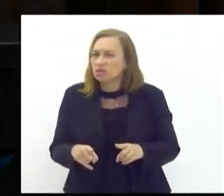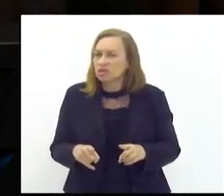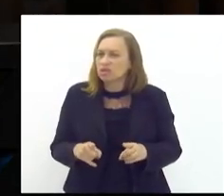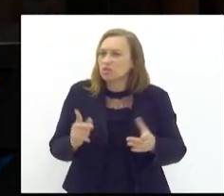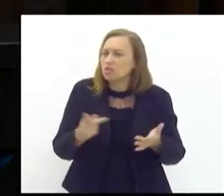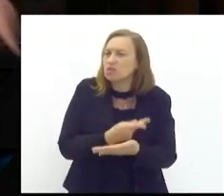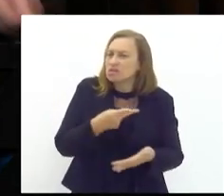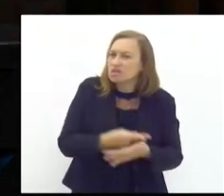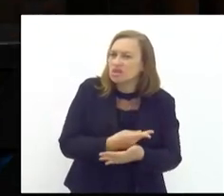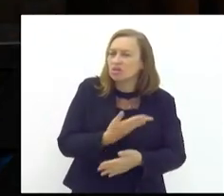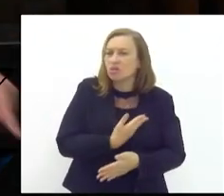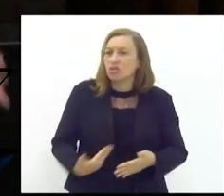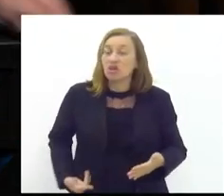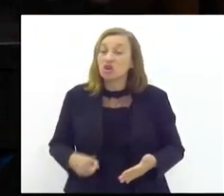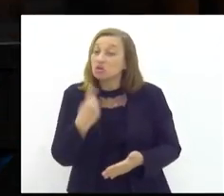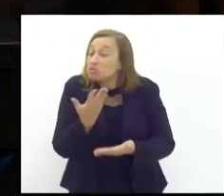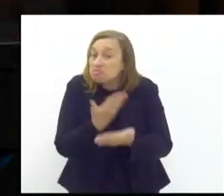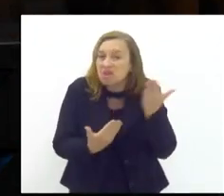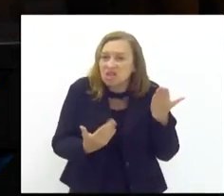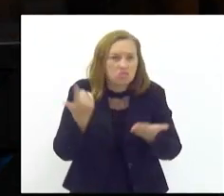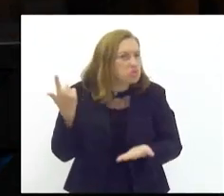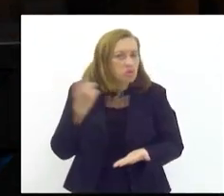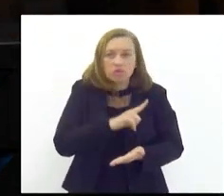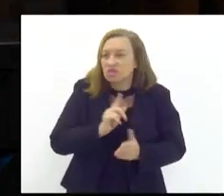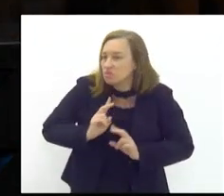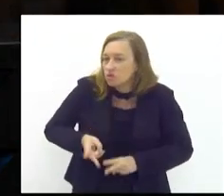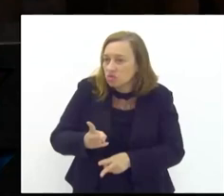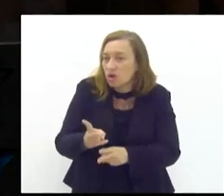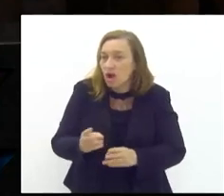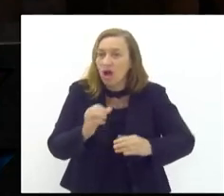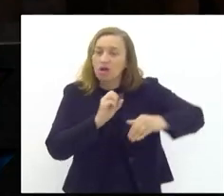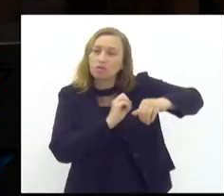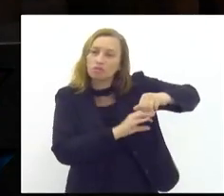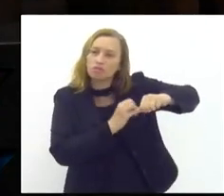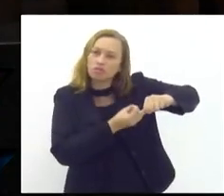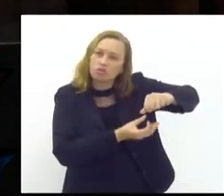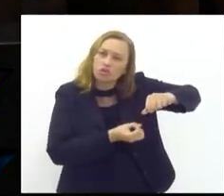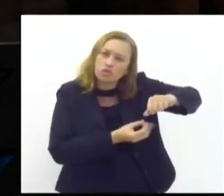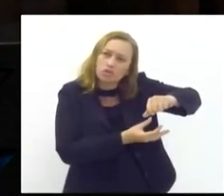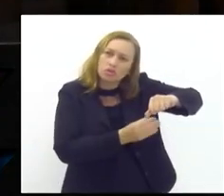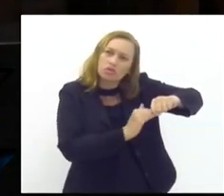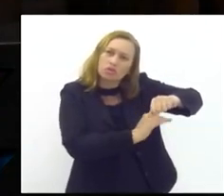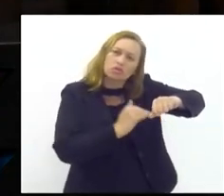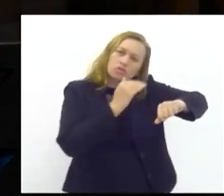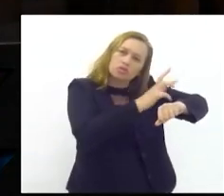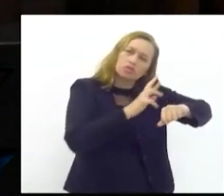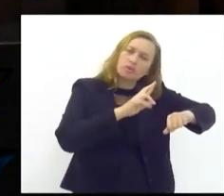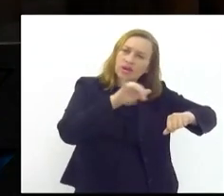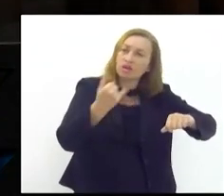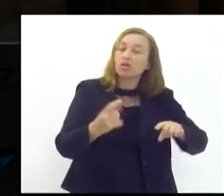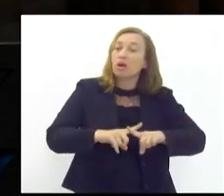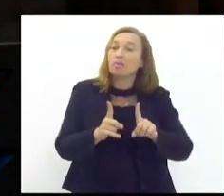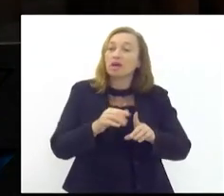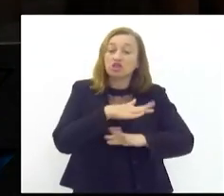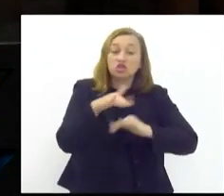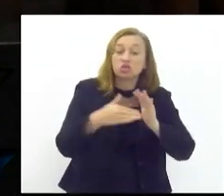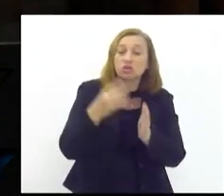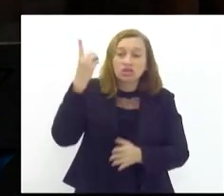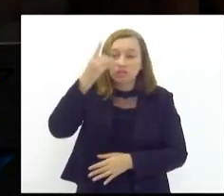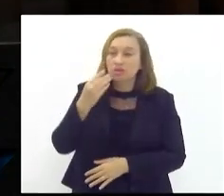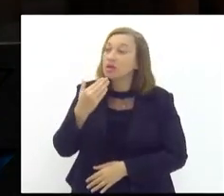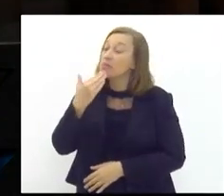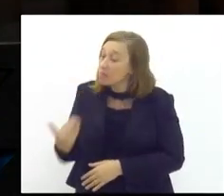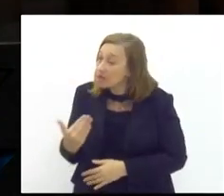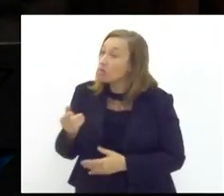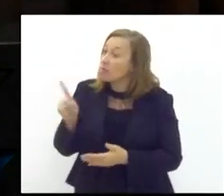nós perdemos e não conseguimos continuar com supera mas os deputados como um todo garantir ou ao menos que ele